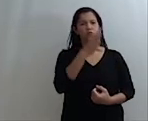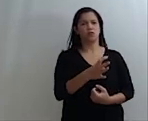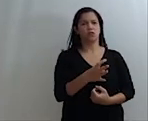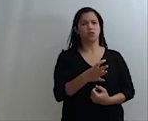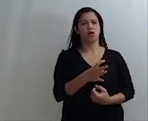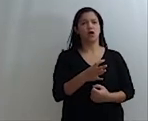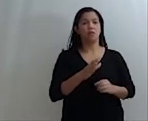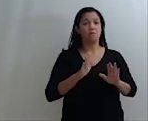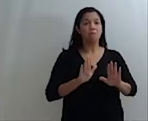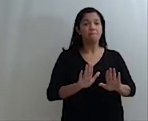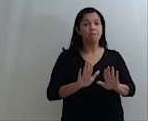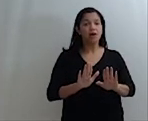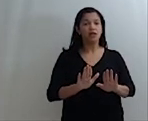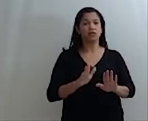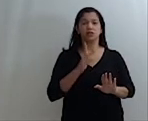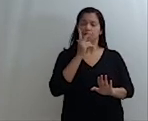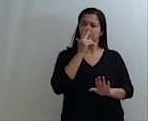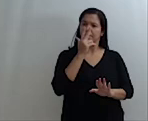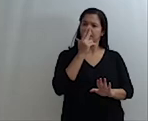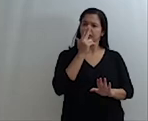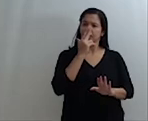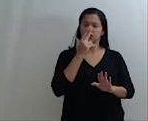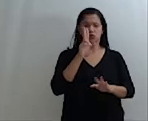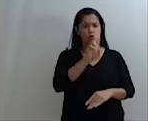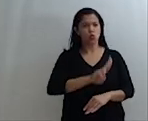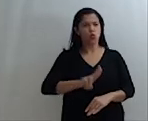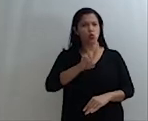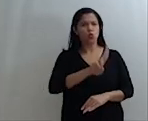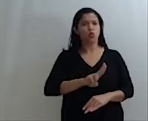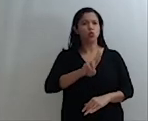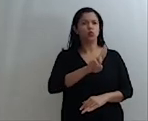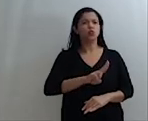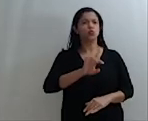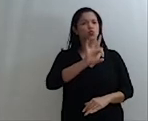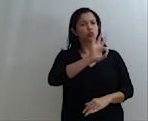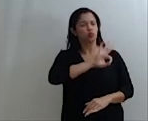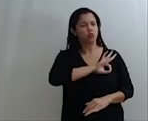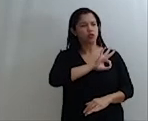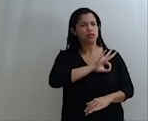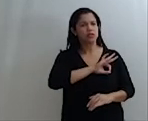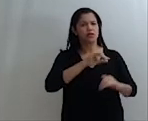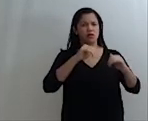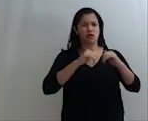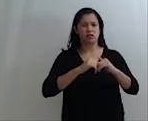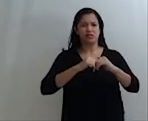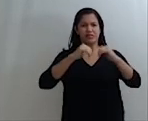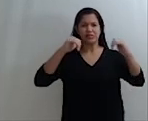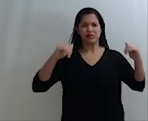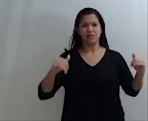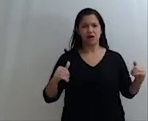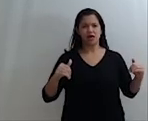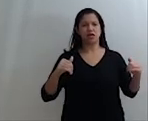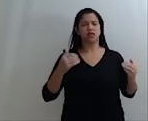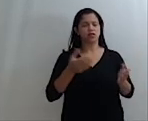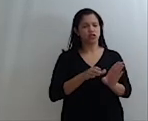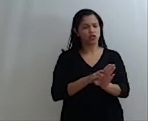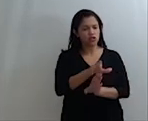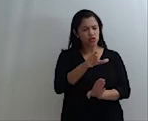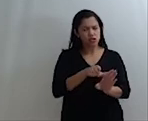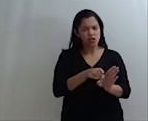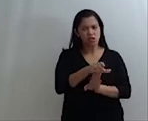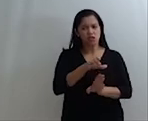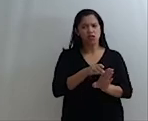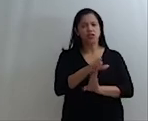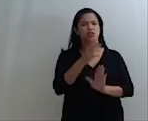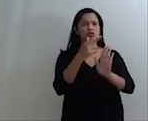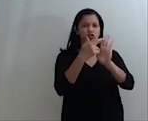prae policial totalmente divorciada essa orientação dessas diretrizes